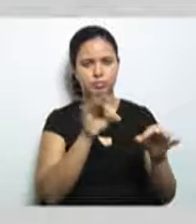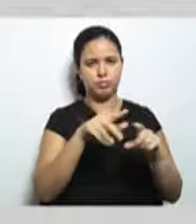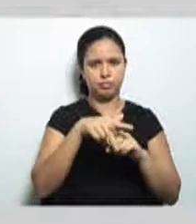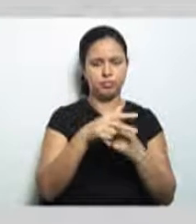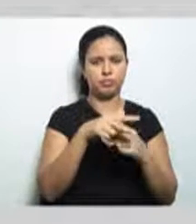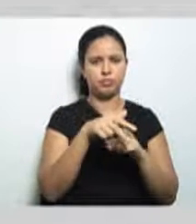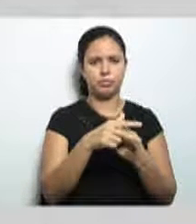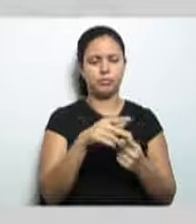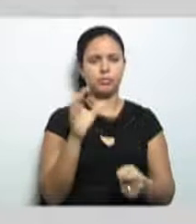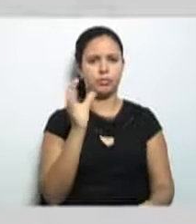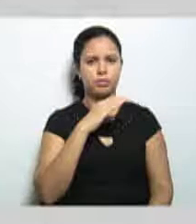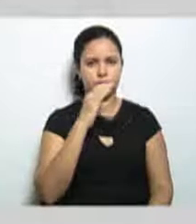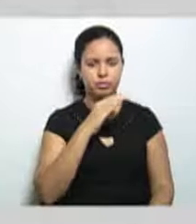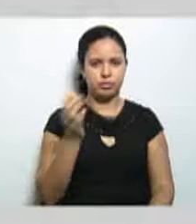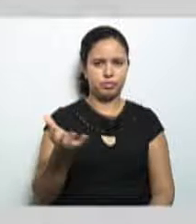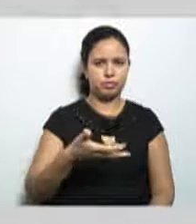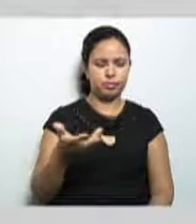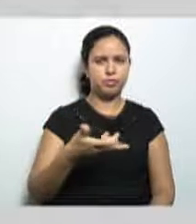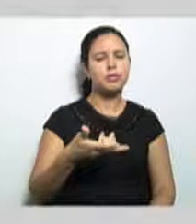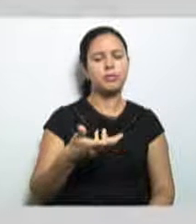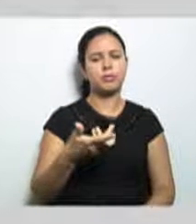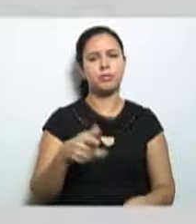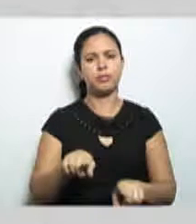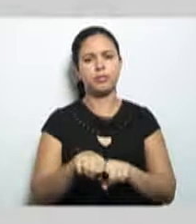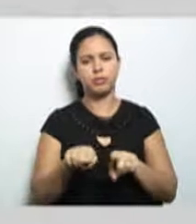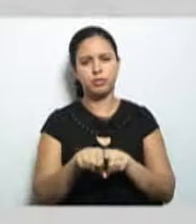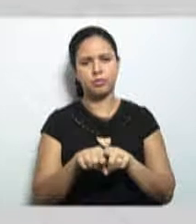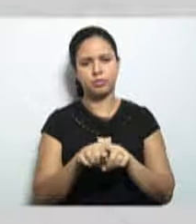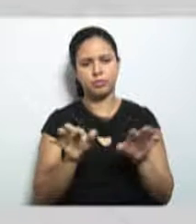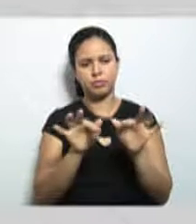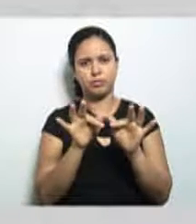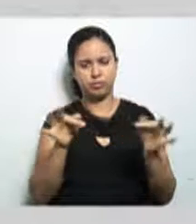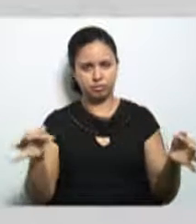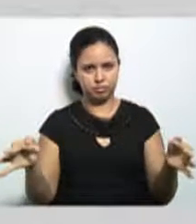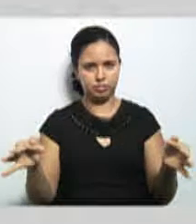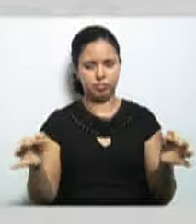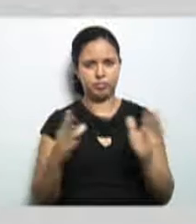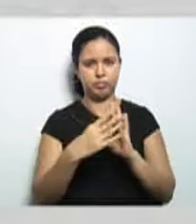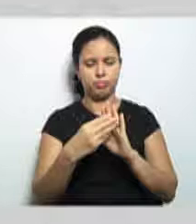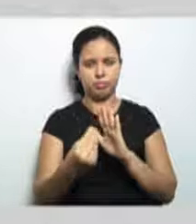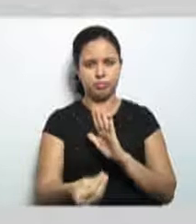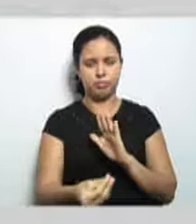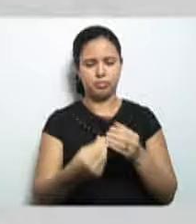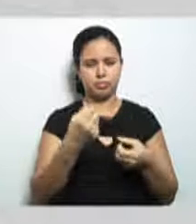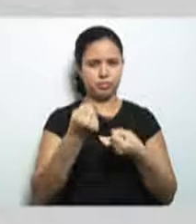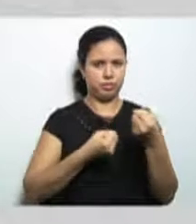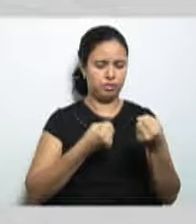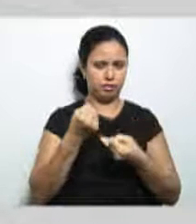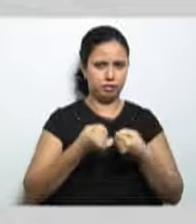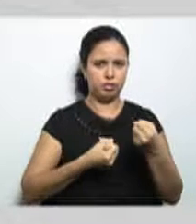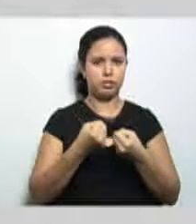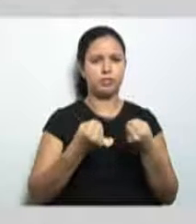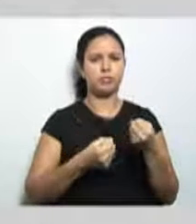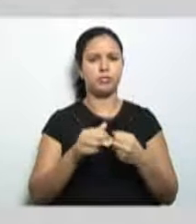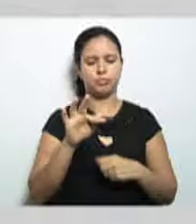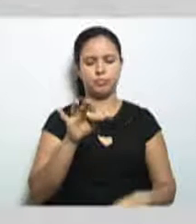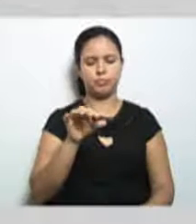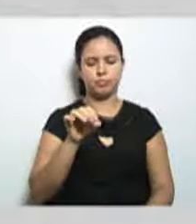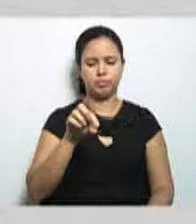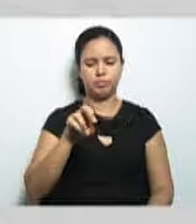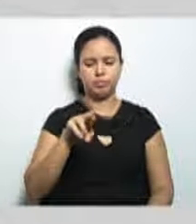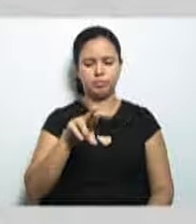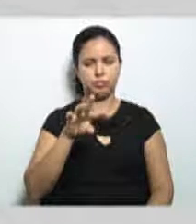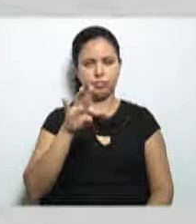a precisão e a simplificação do seu modelo de automóvel, Ford T. Então, se o